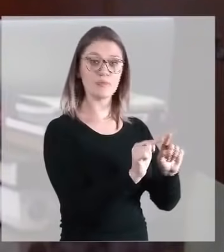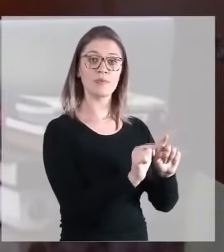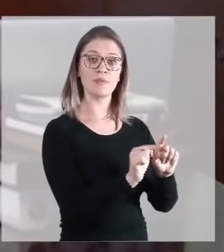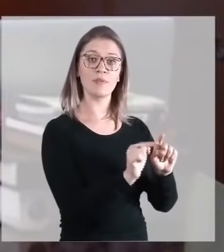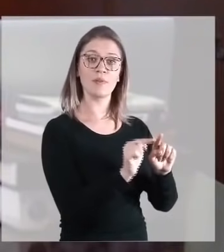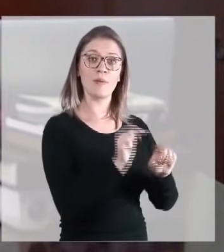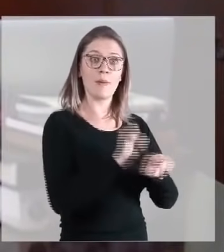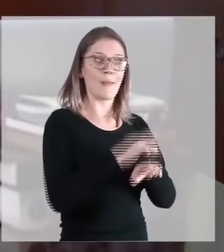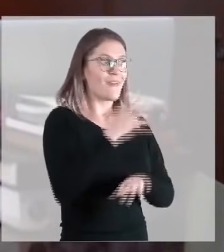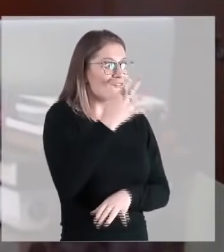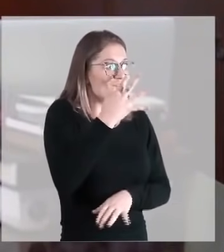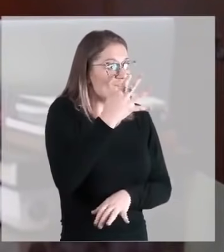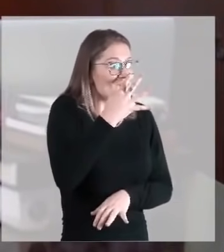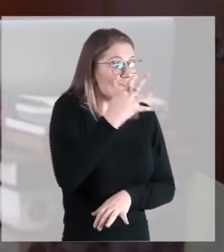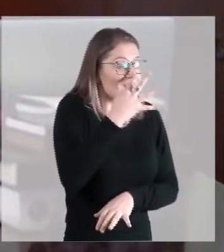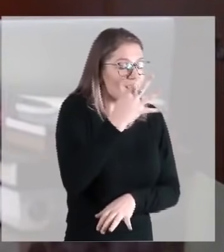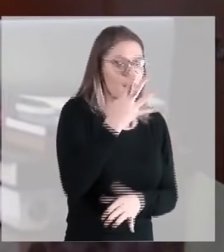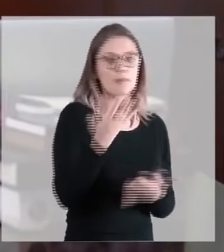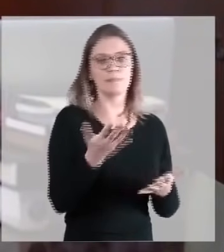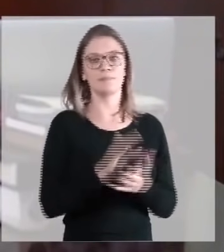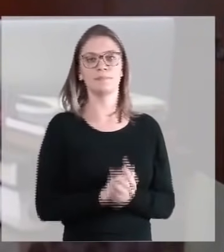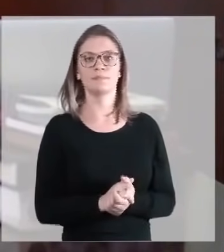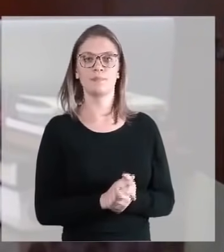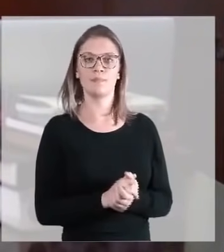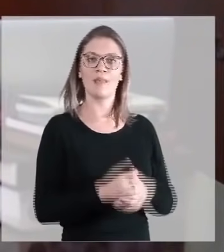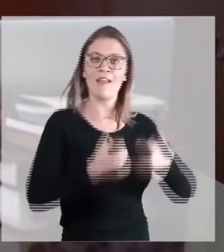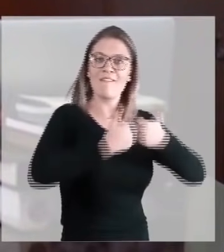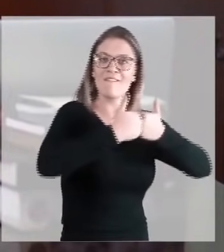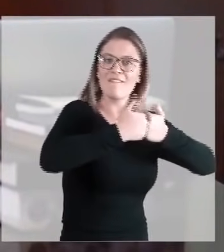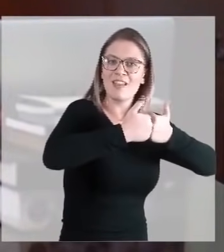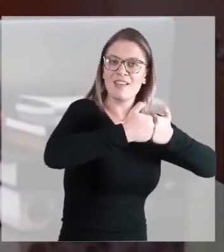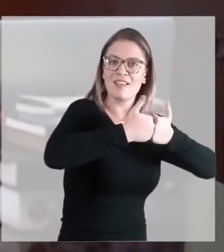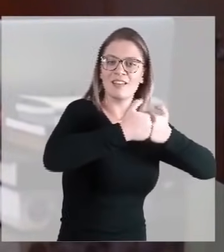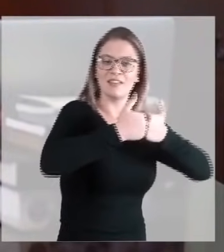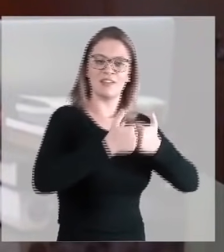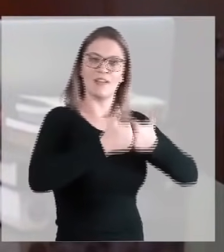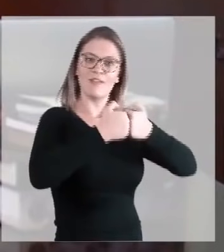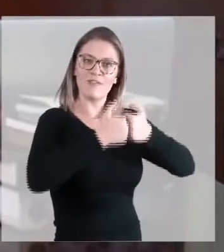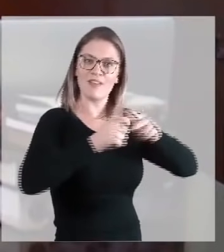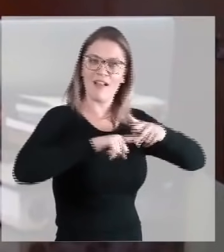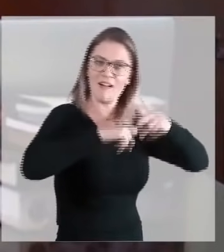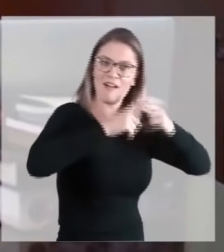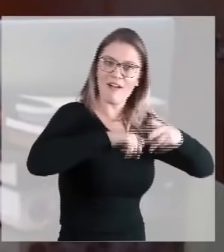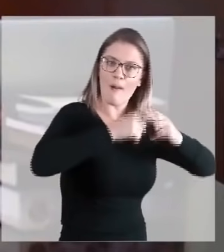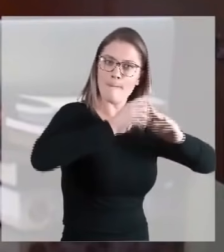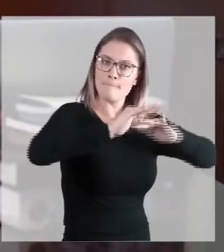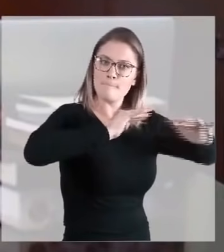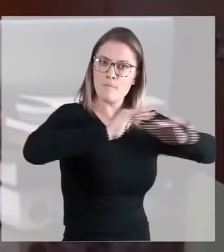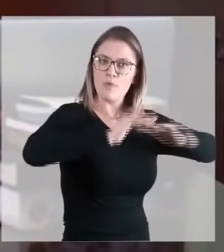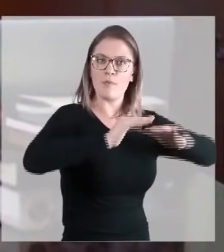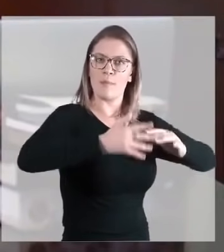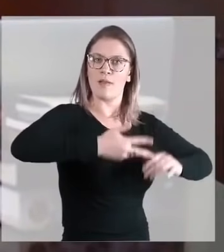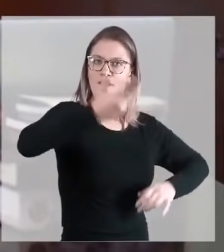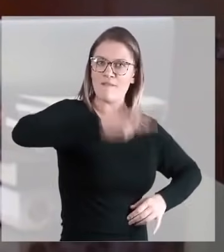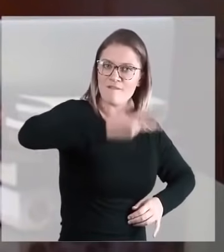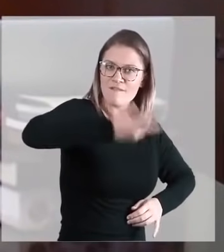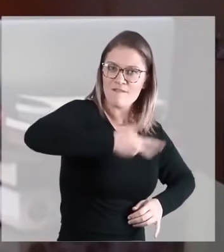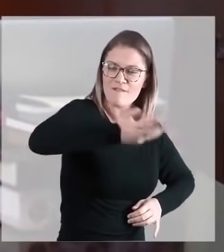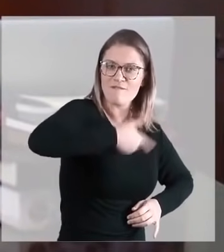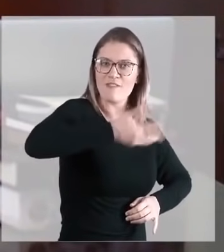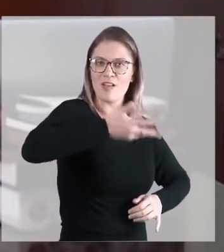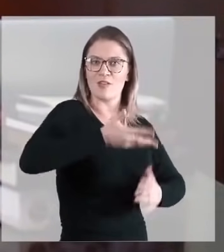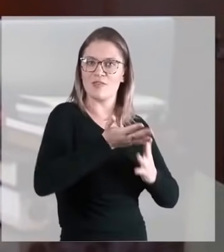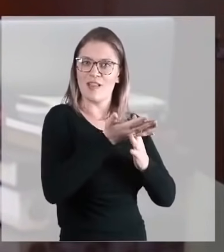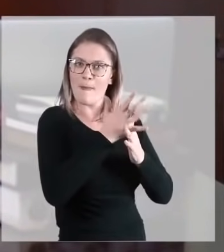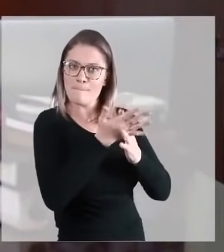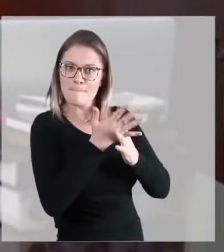mais atrativa. Por exemplo, a física, quando fala de física mecânica ou do movimento ou velocidade média comparando dois